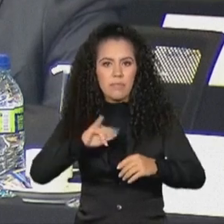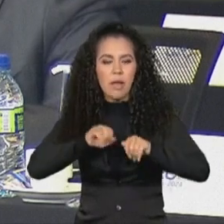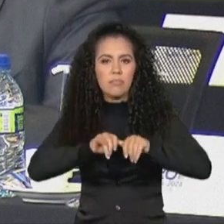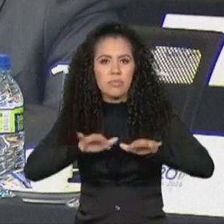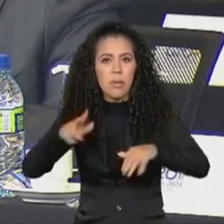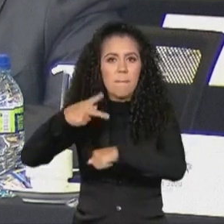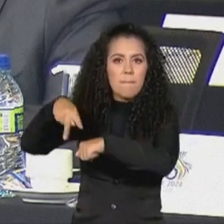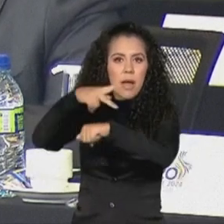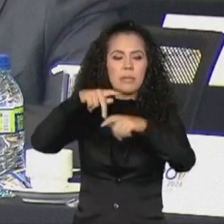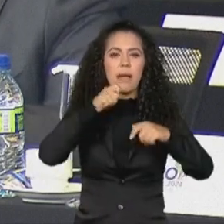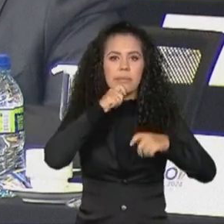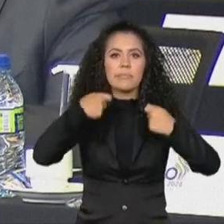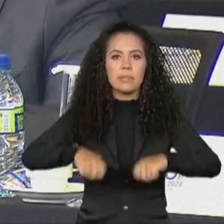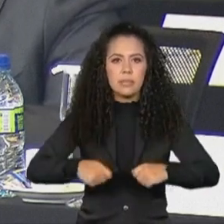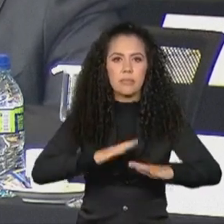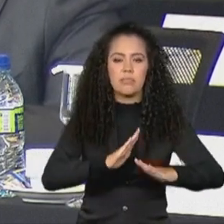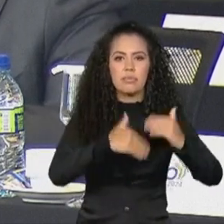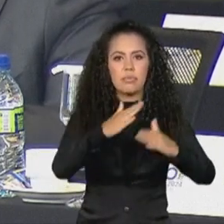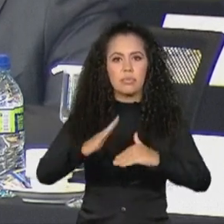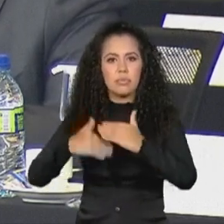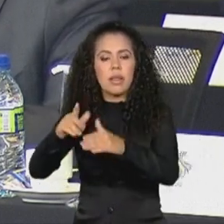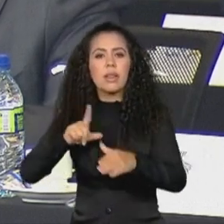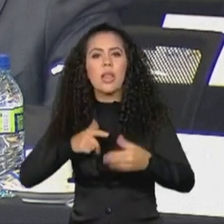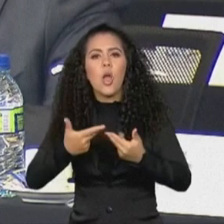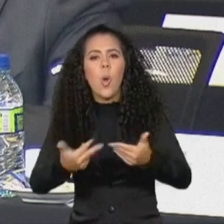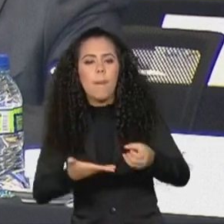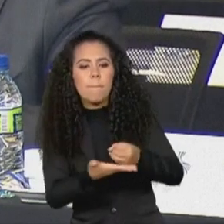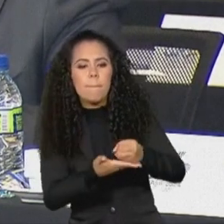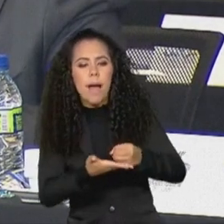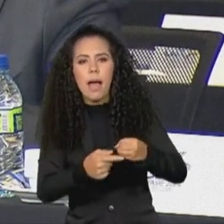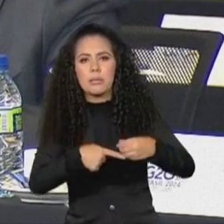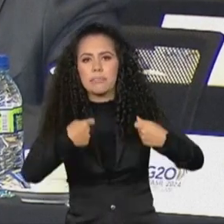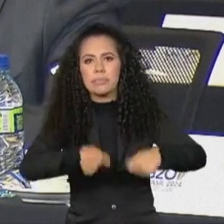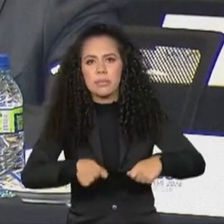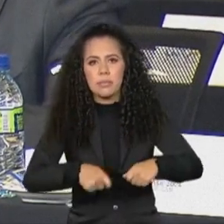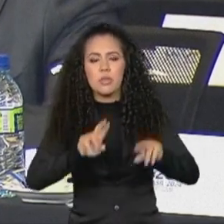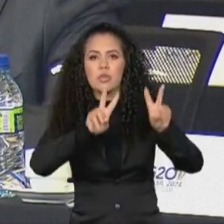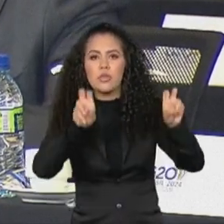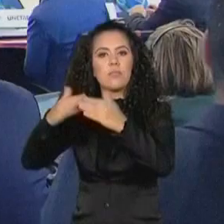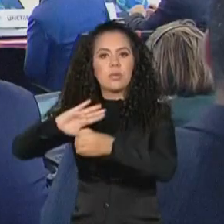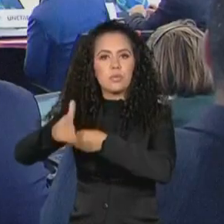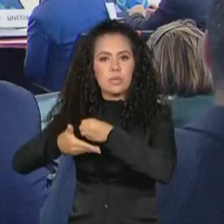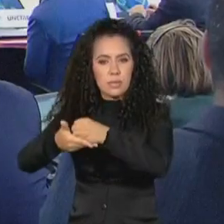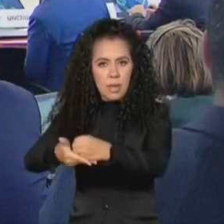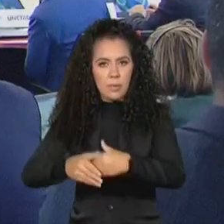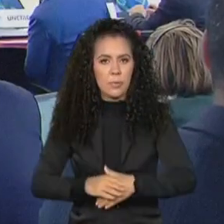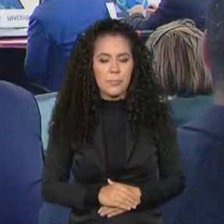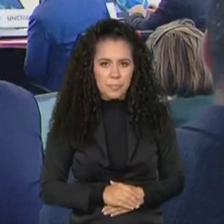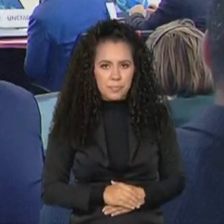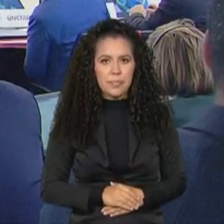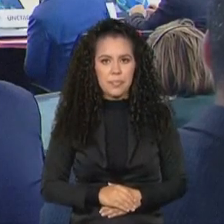ano Lula apontou falhas no atual modelo de governança Global sugerindo reformas em órgãos multilaterais como o Banco Mundial e o fundo